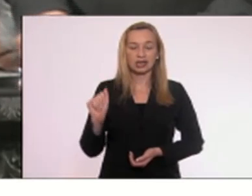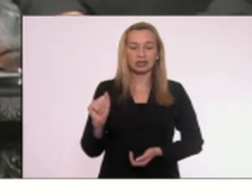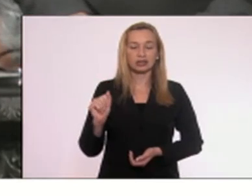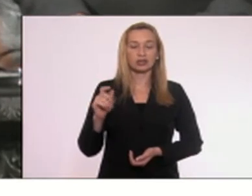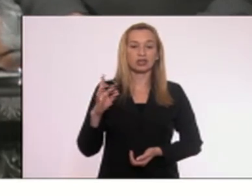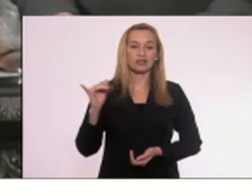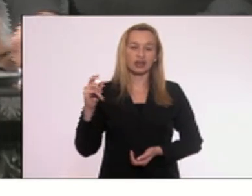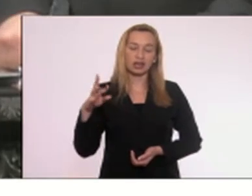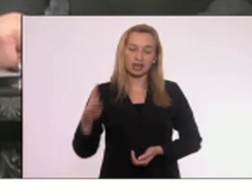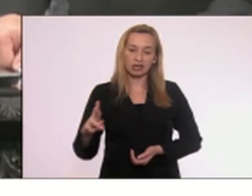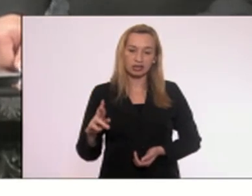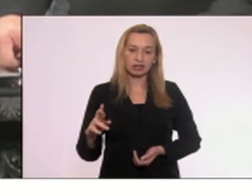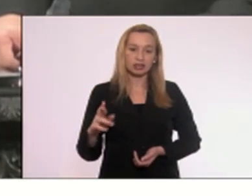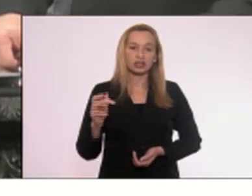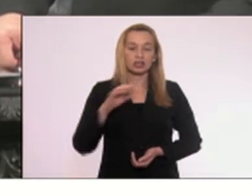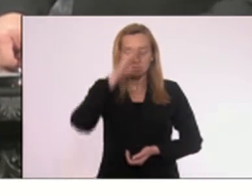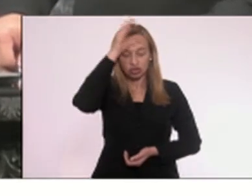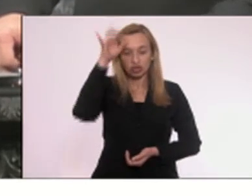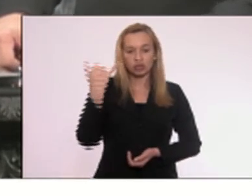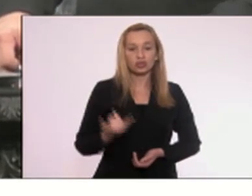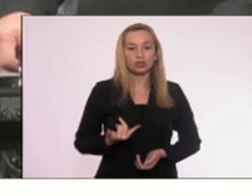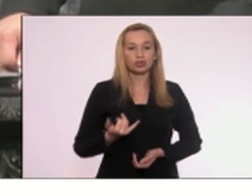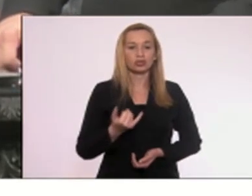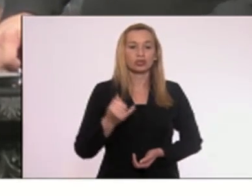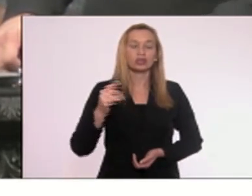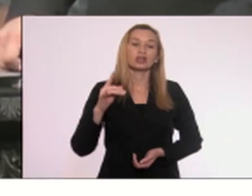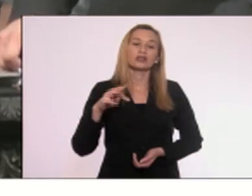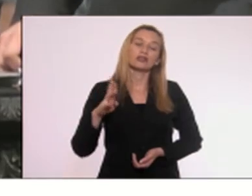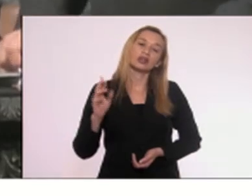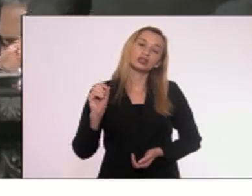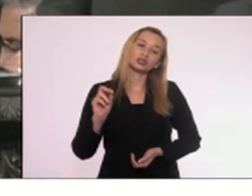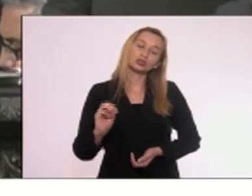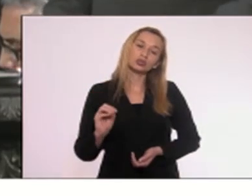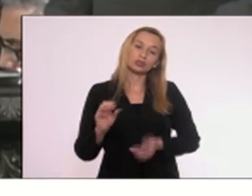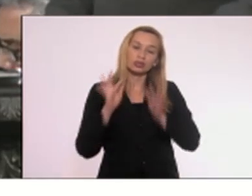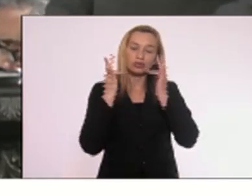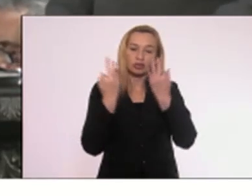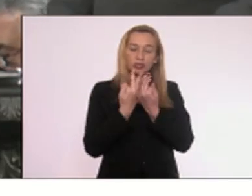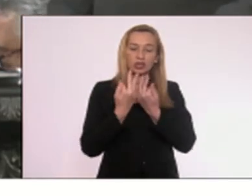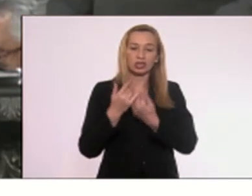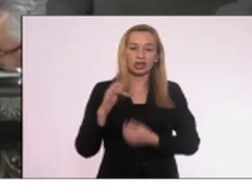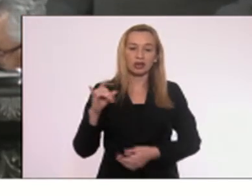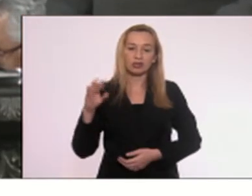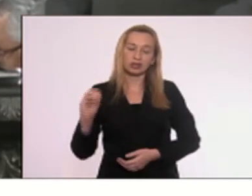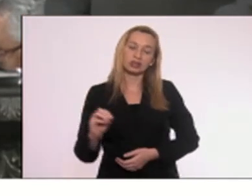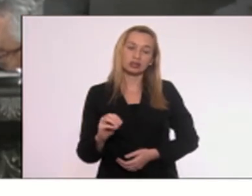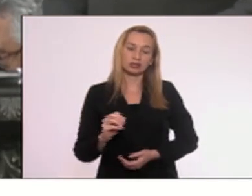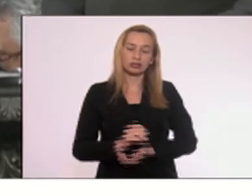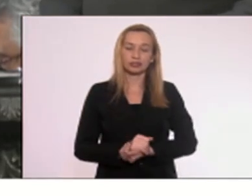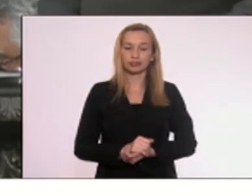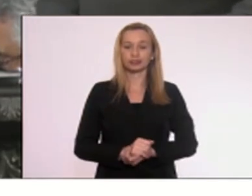Rosenberg Reis, deputada Tia Ju, deputado Vando Família, deputado Elbert Rezende.